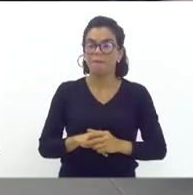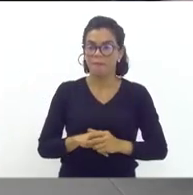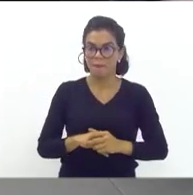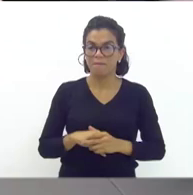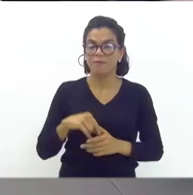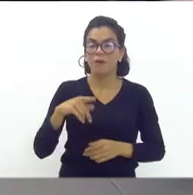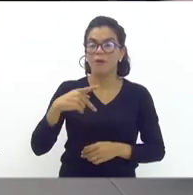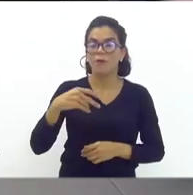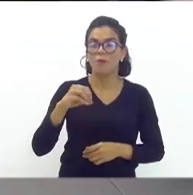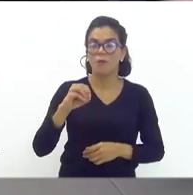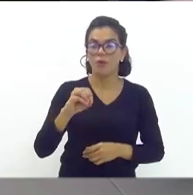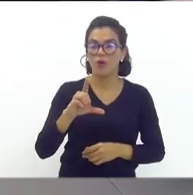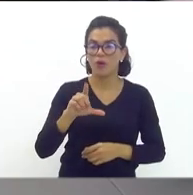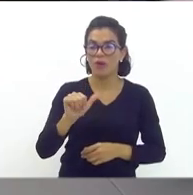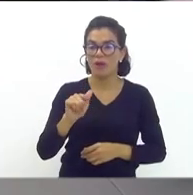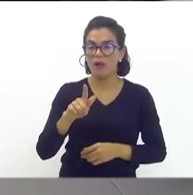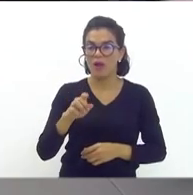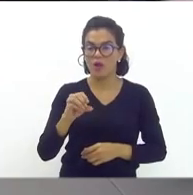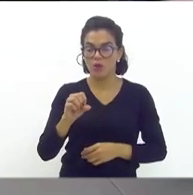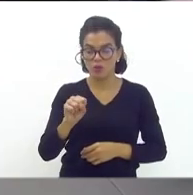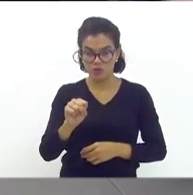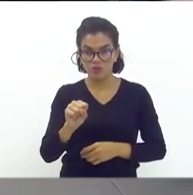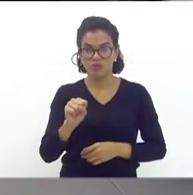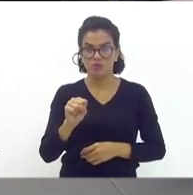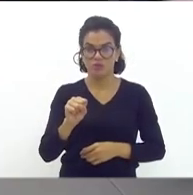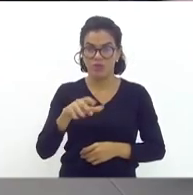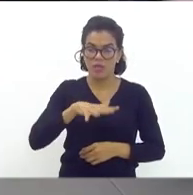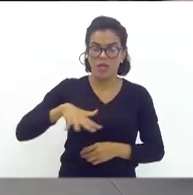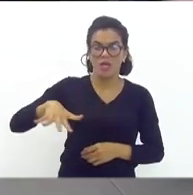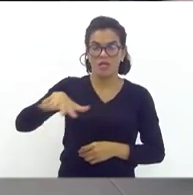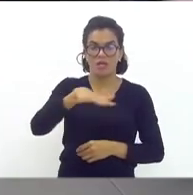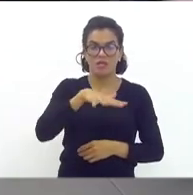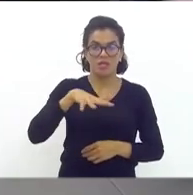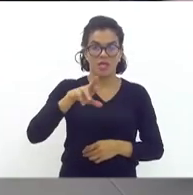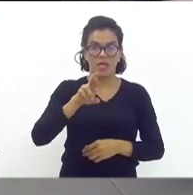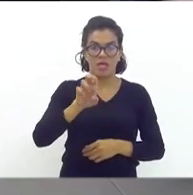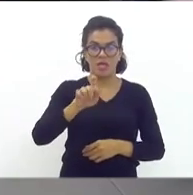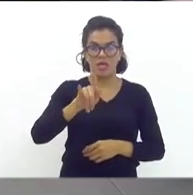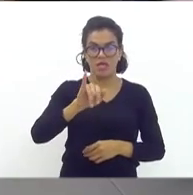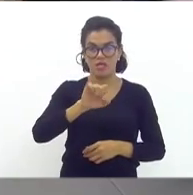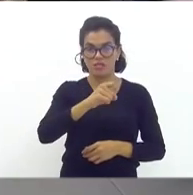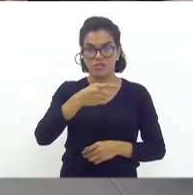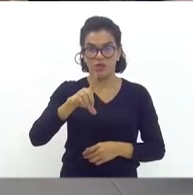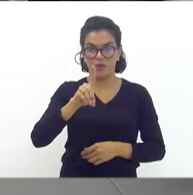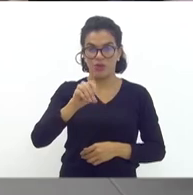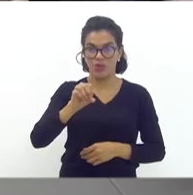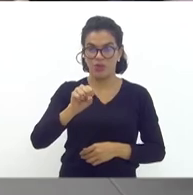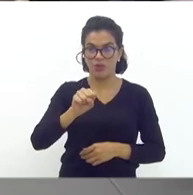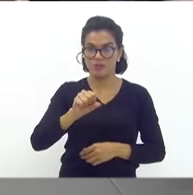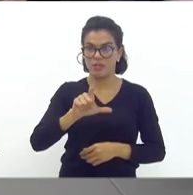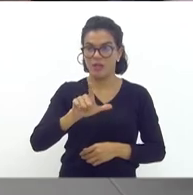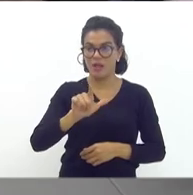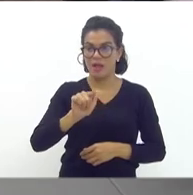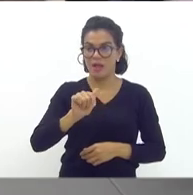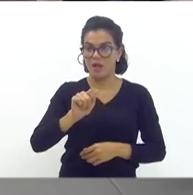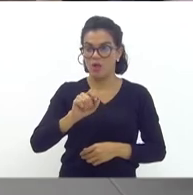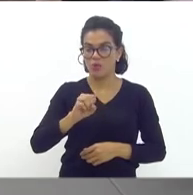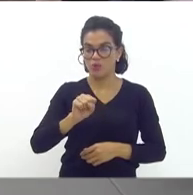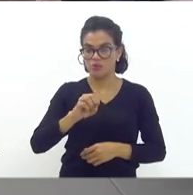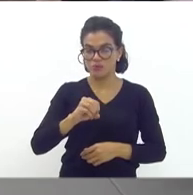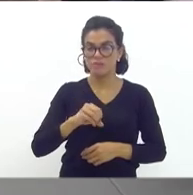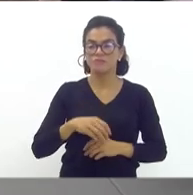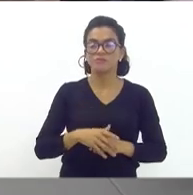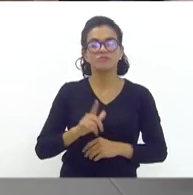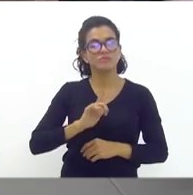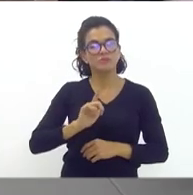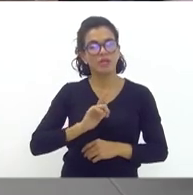lagos da região dos lagos com relação a júpiternaíba tá bem avançado já já tem